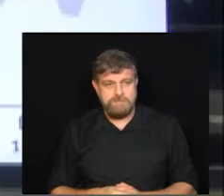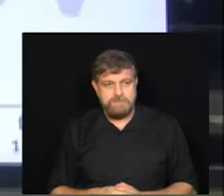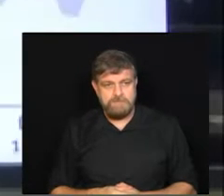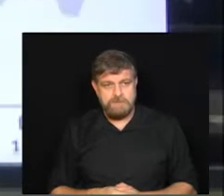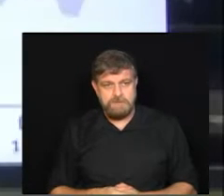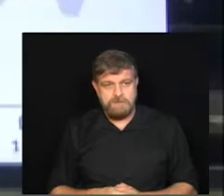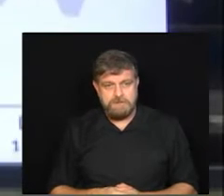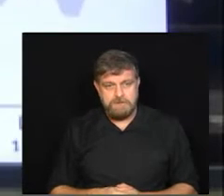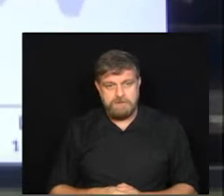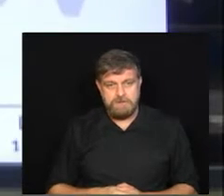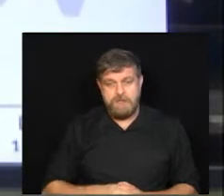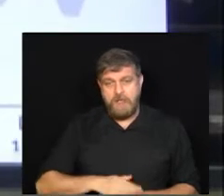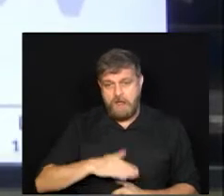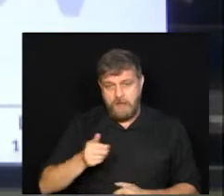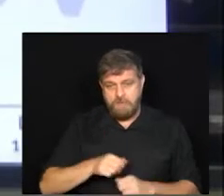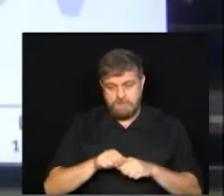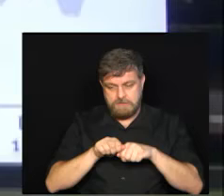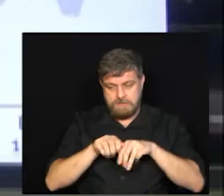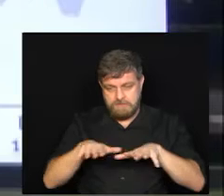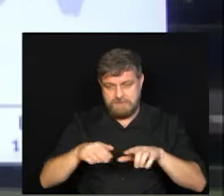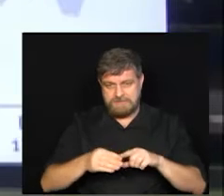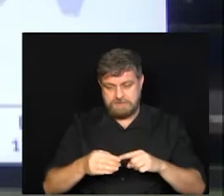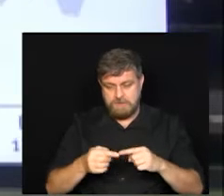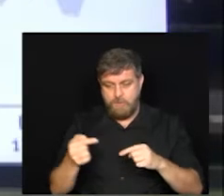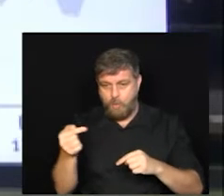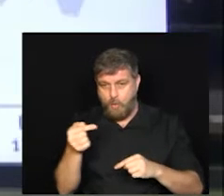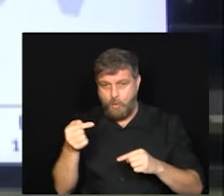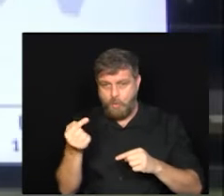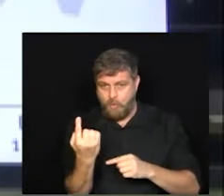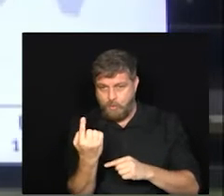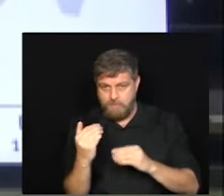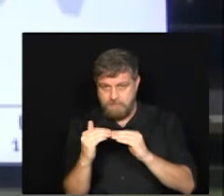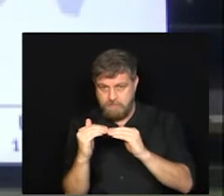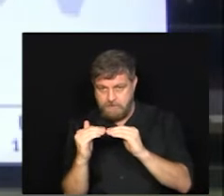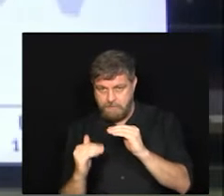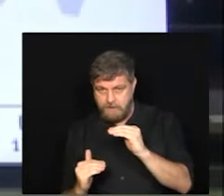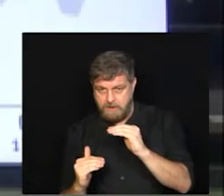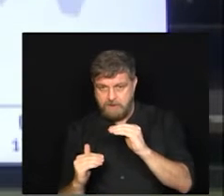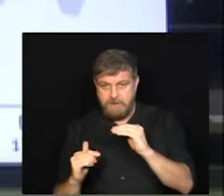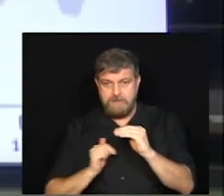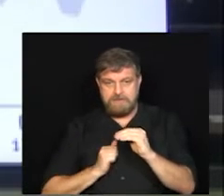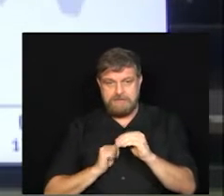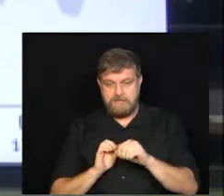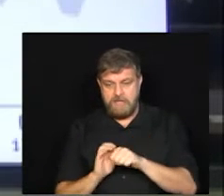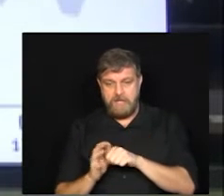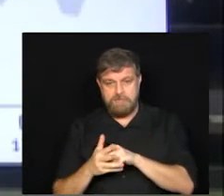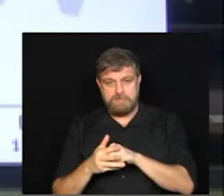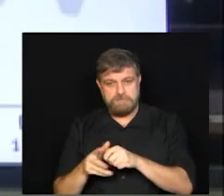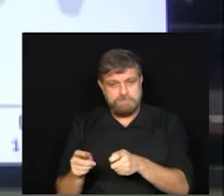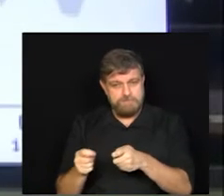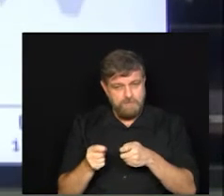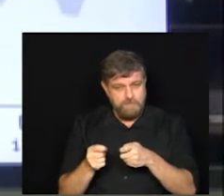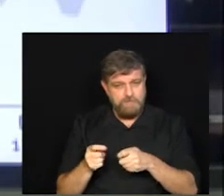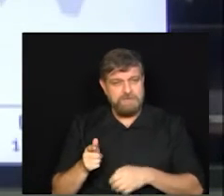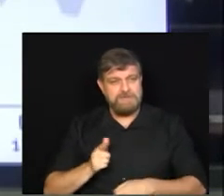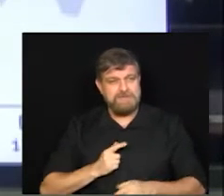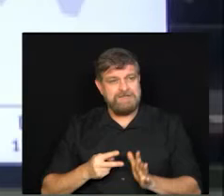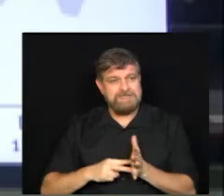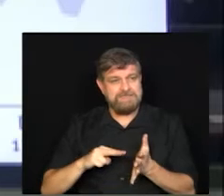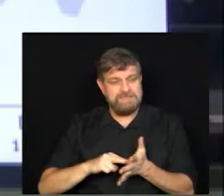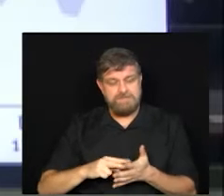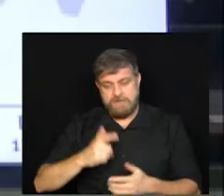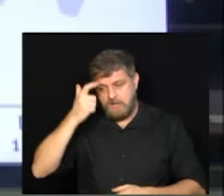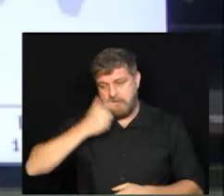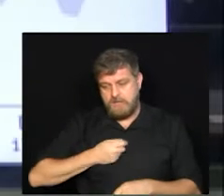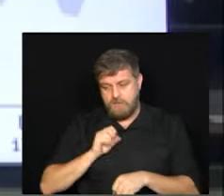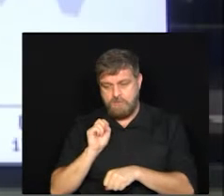Quando essa transmissão está abaixo de 1, está havendo recrudescimento da epidemia. Ou seja, se eu pego o